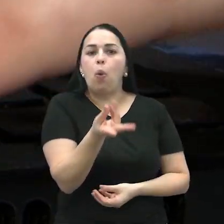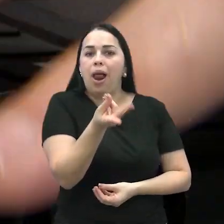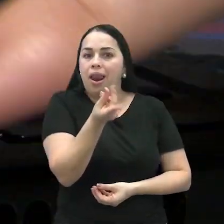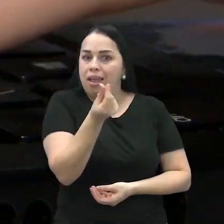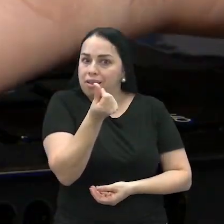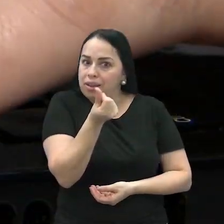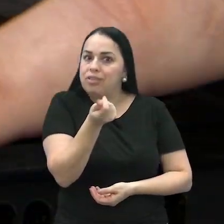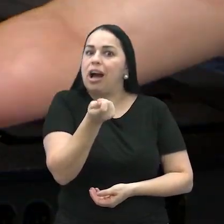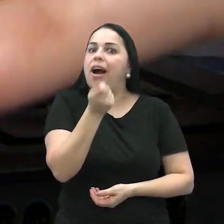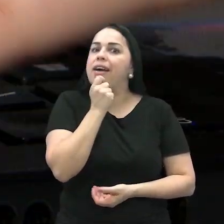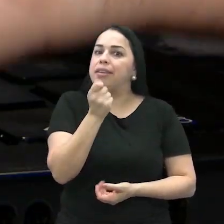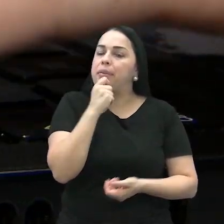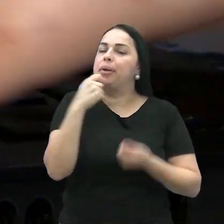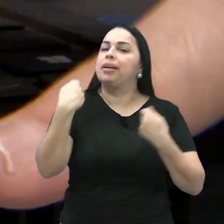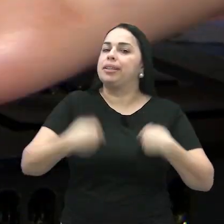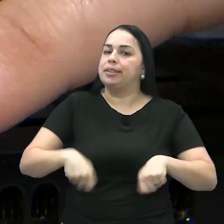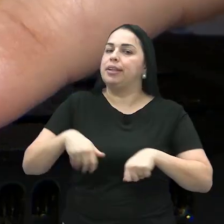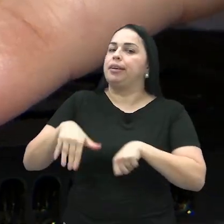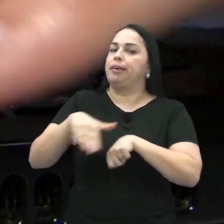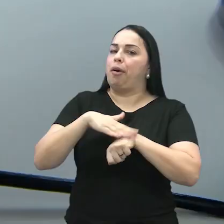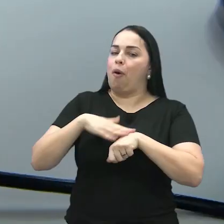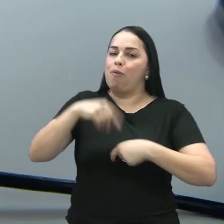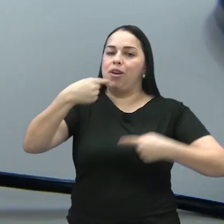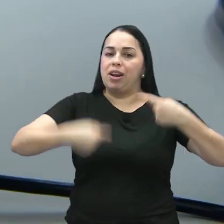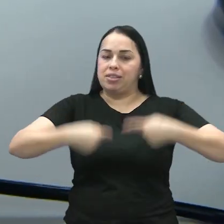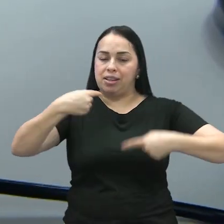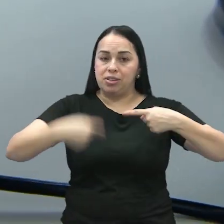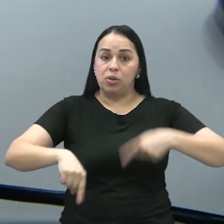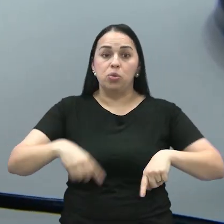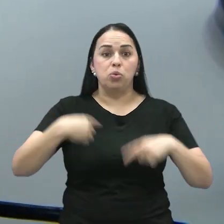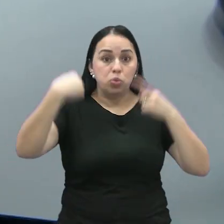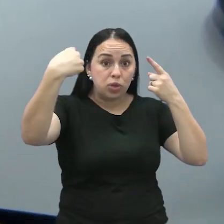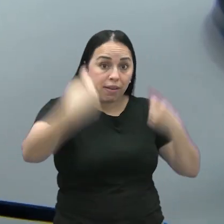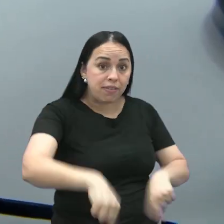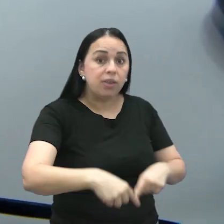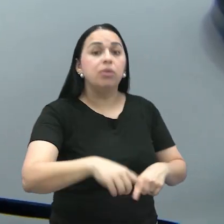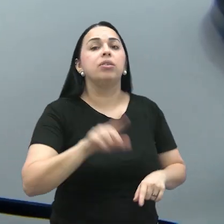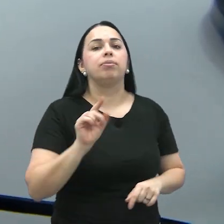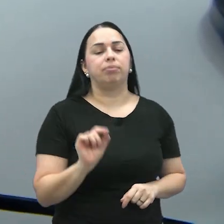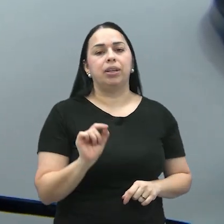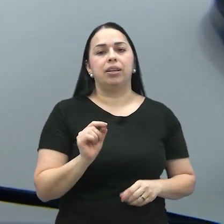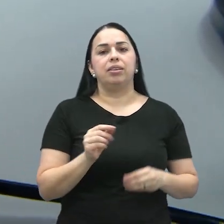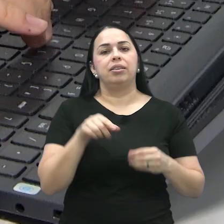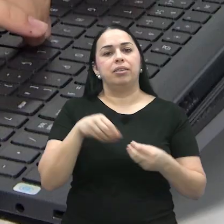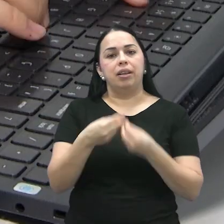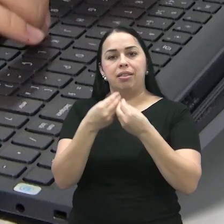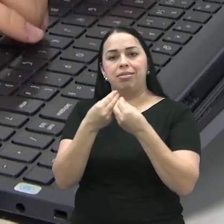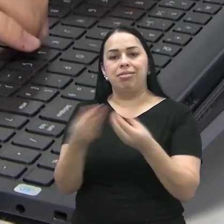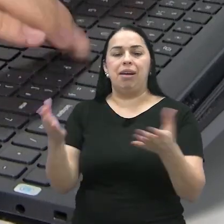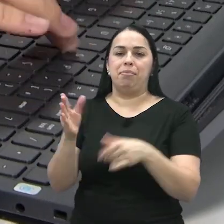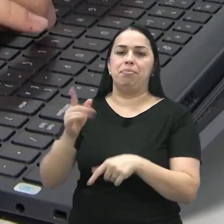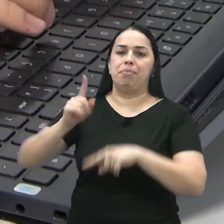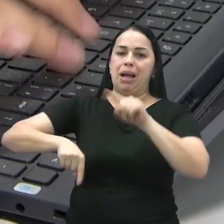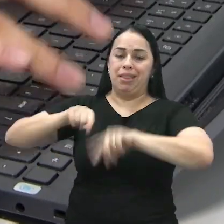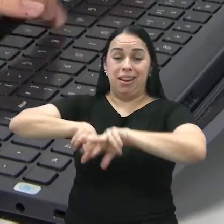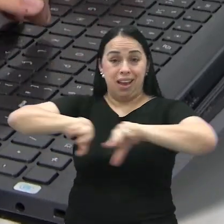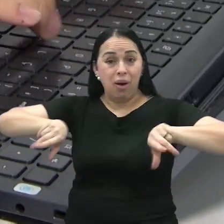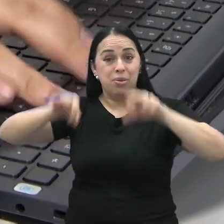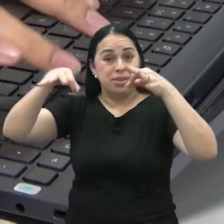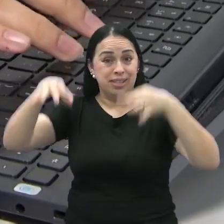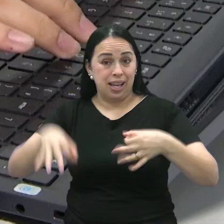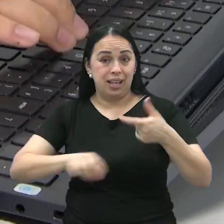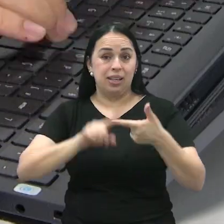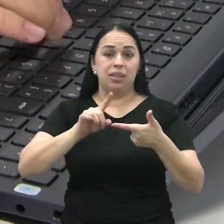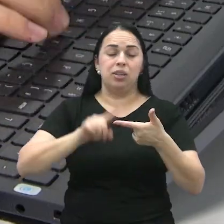qualidade do ensino é alvo de debates. Entre os desafios apontados pelos especialistas estão a oferta de